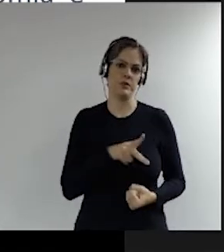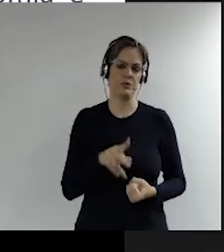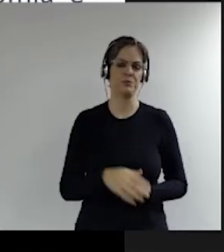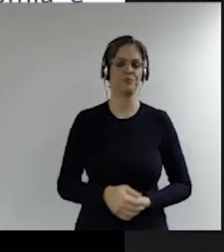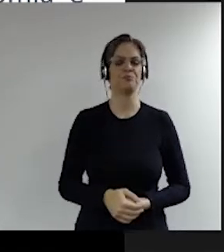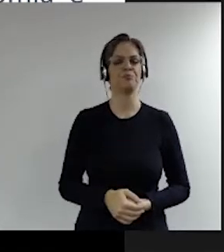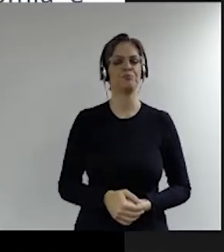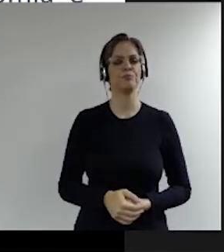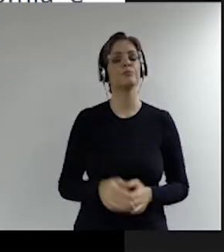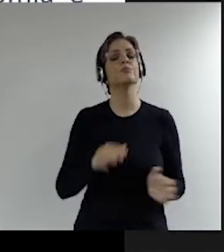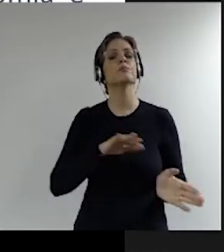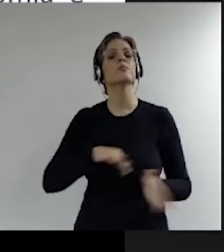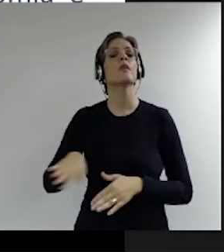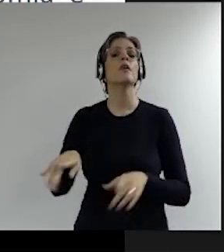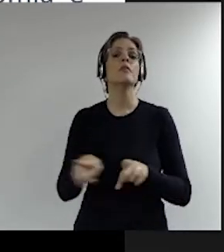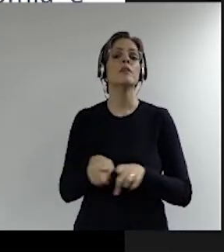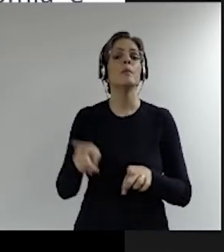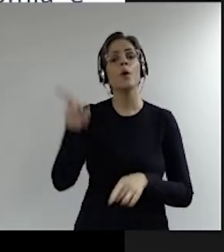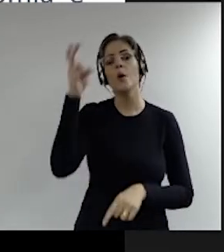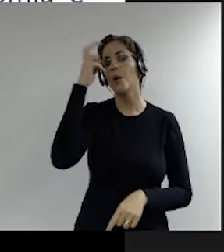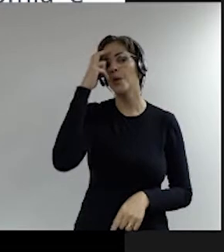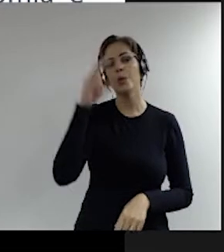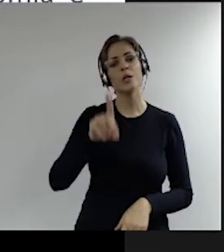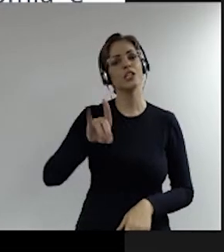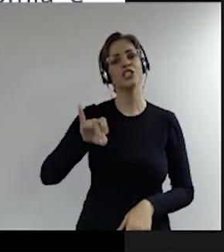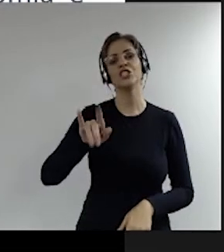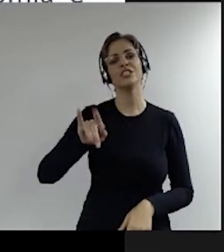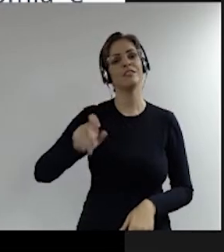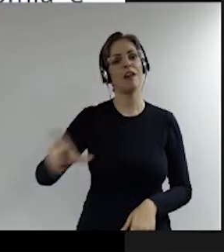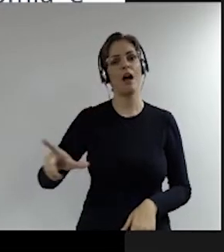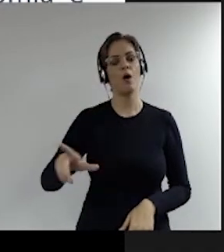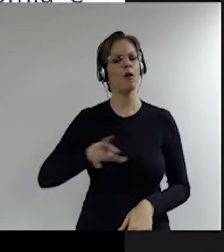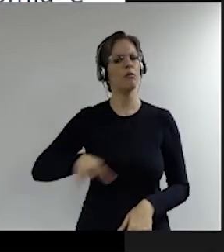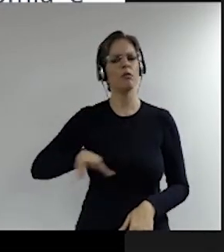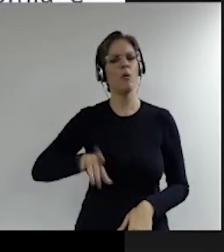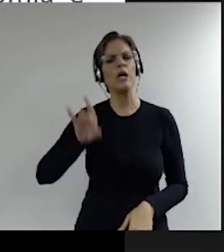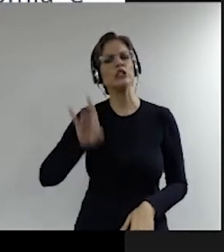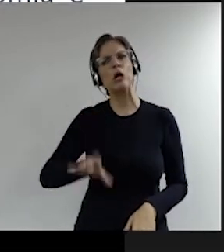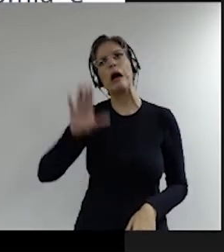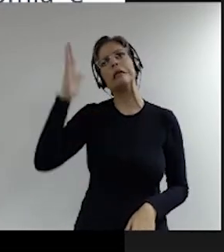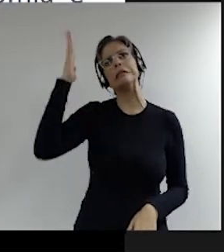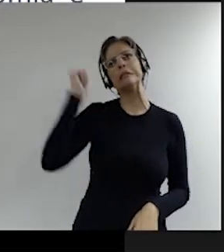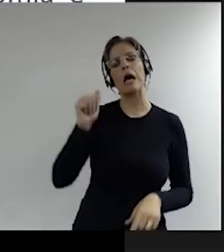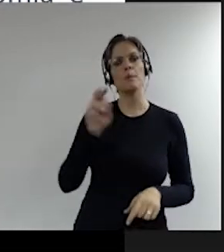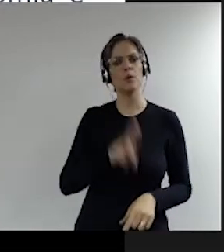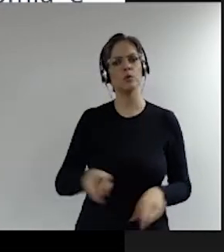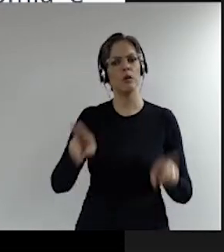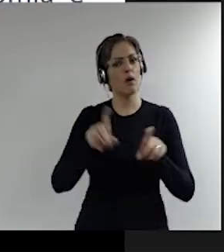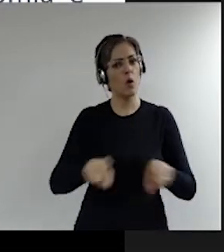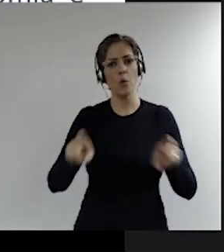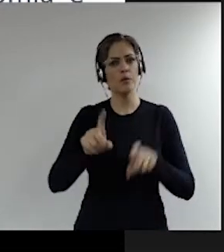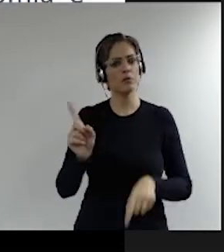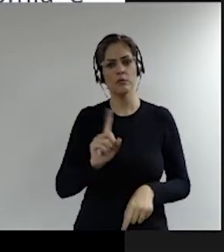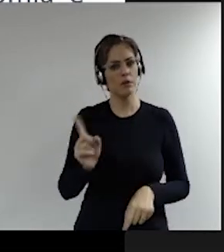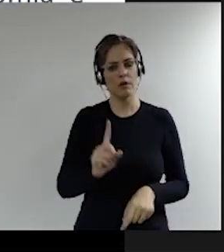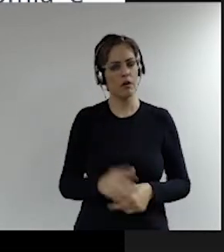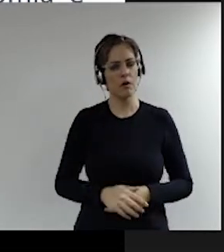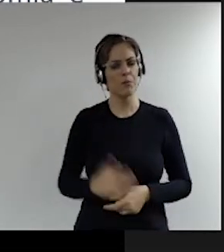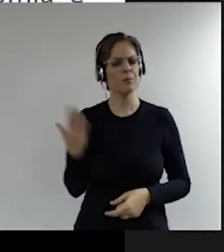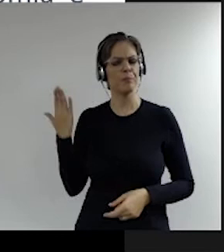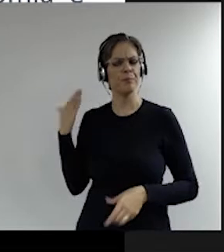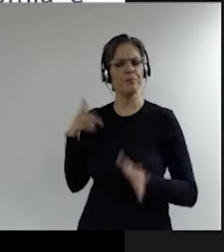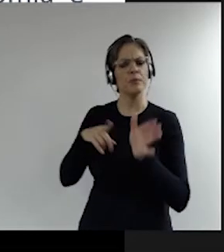cultura digital, que não é só saber usar o computador. As pesquisas mais recentes, no